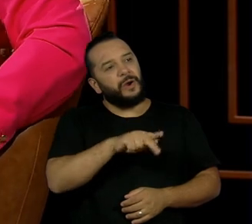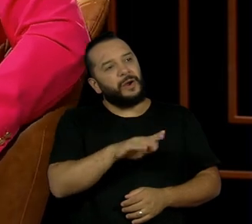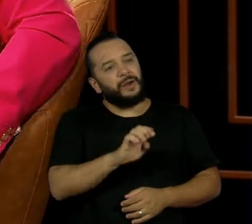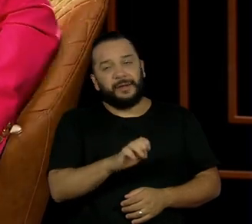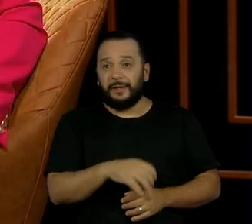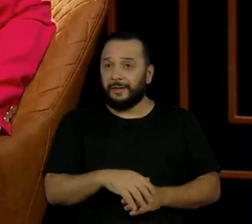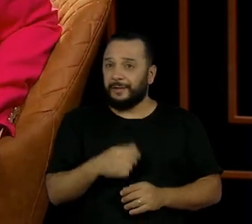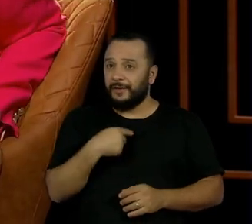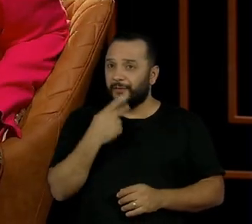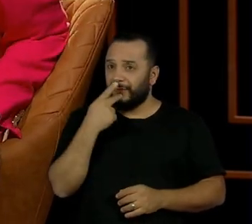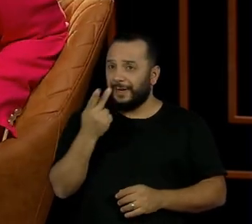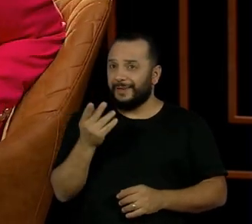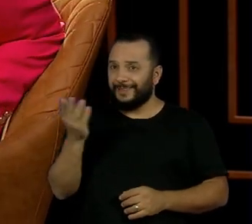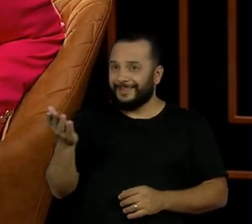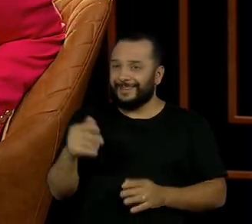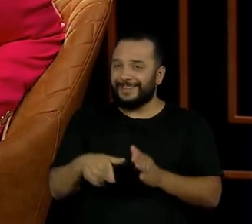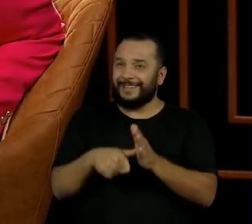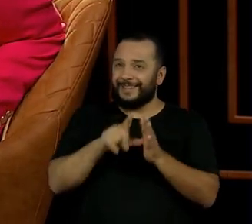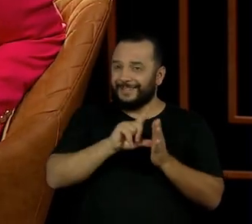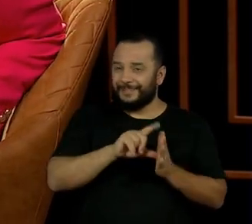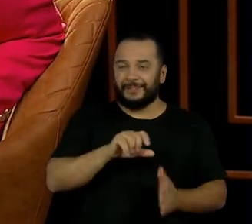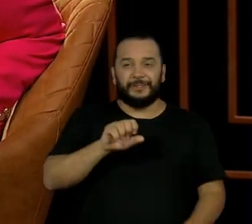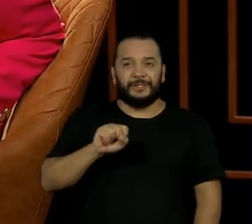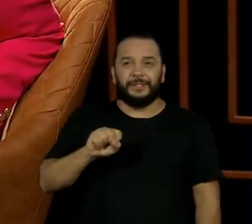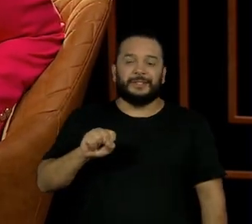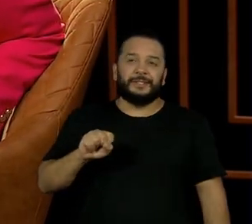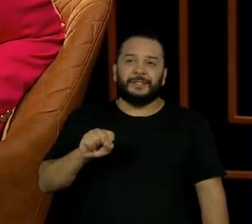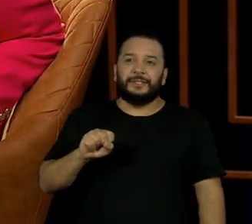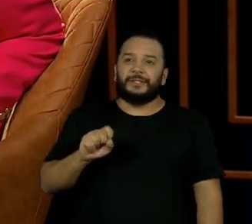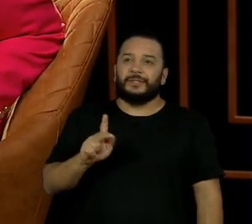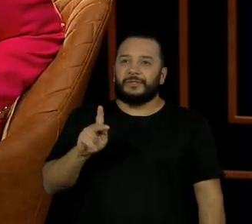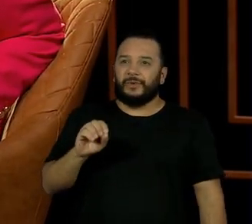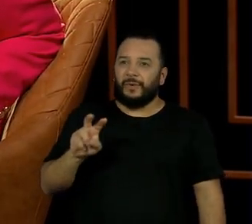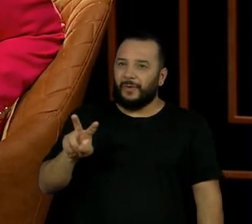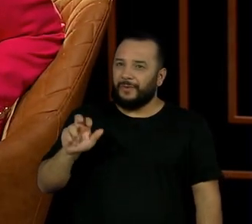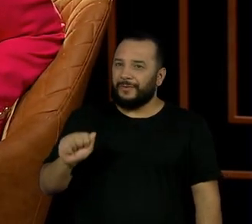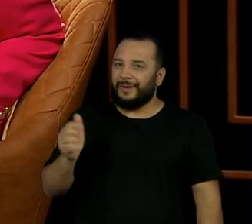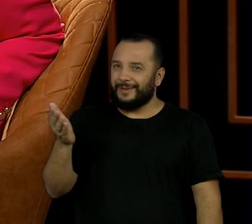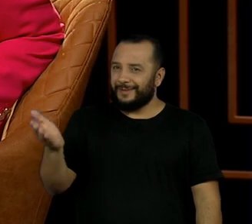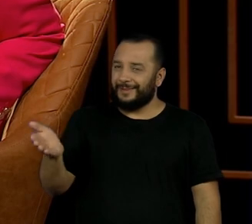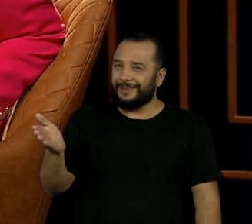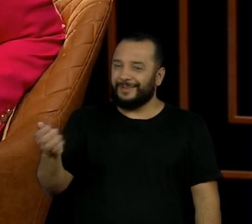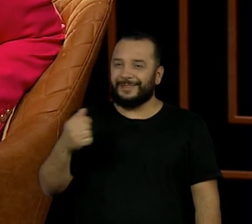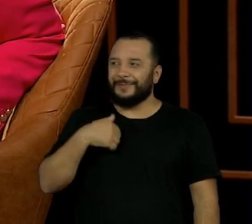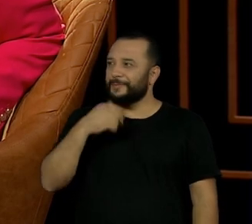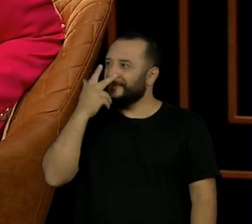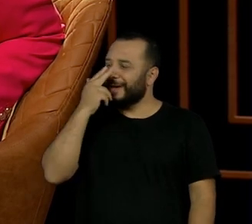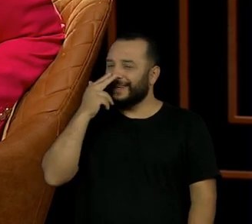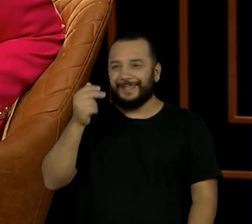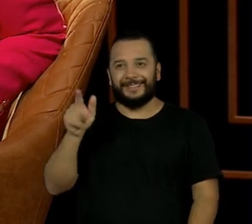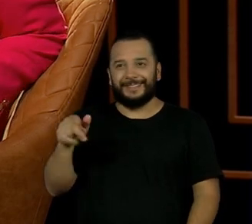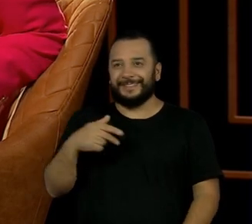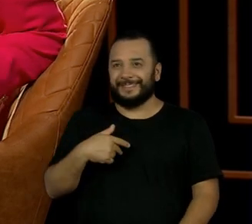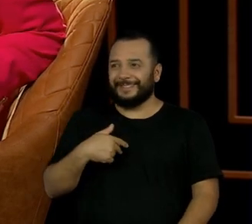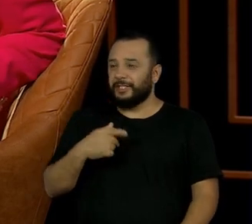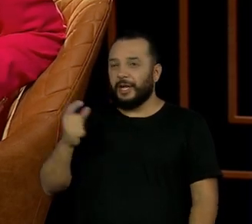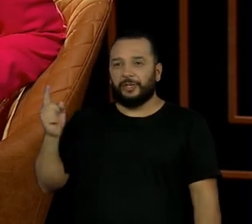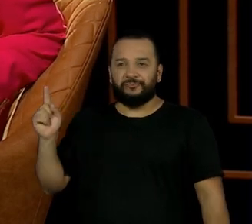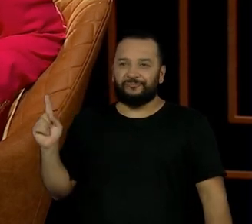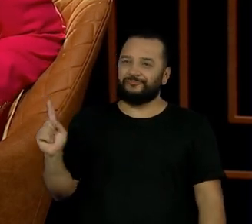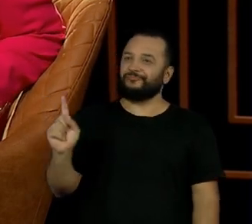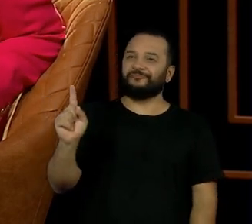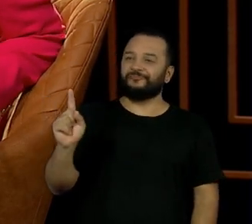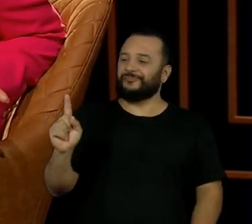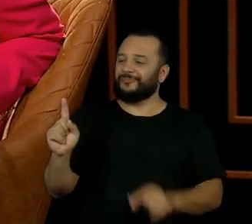dele ali atrás o escova esse cara mágico né que chega afrontando